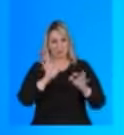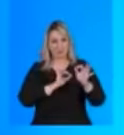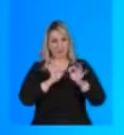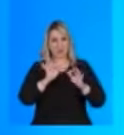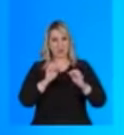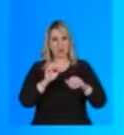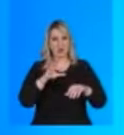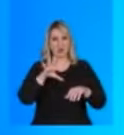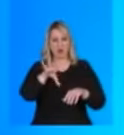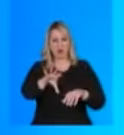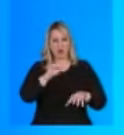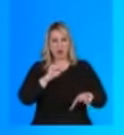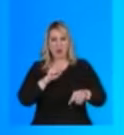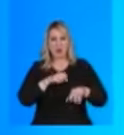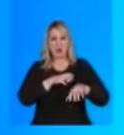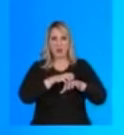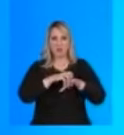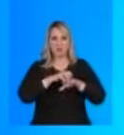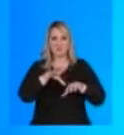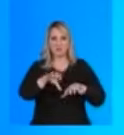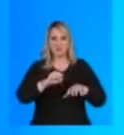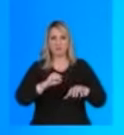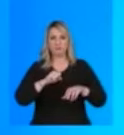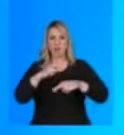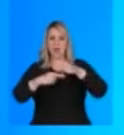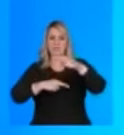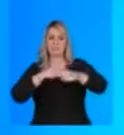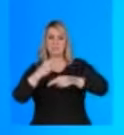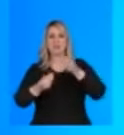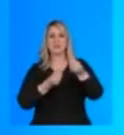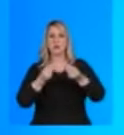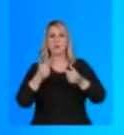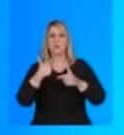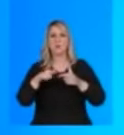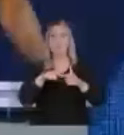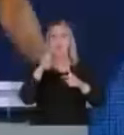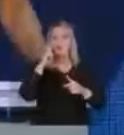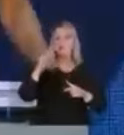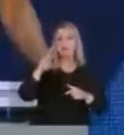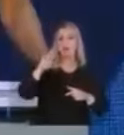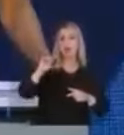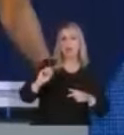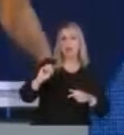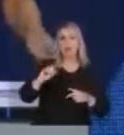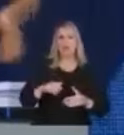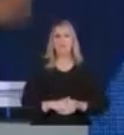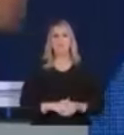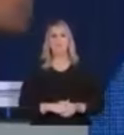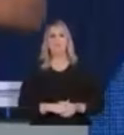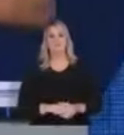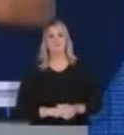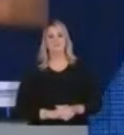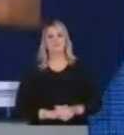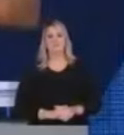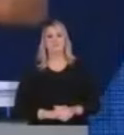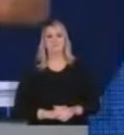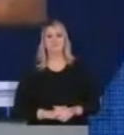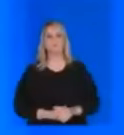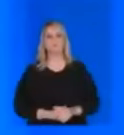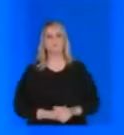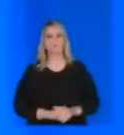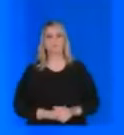reciclagem e na coleta seletiva como é que você vê esse problema do lixo no Rio de Janeiro um minuto e meio para o candidato Carlos